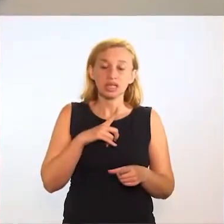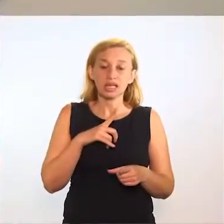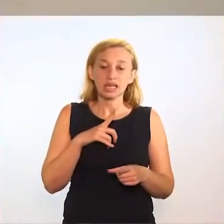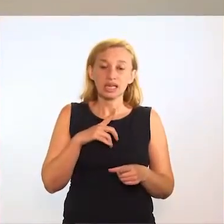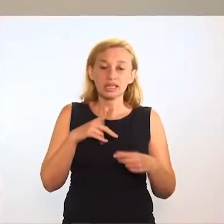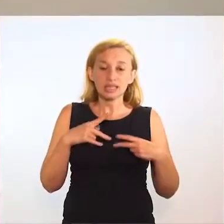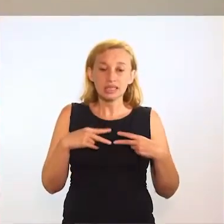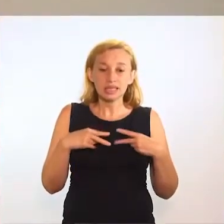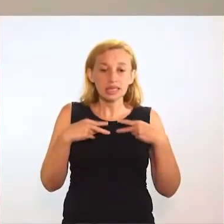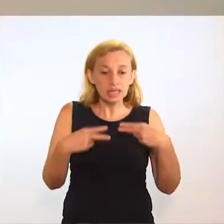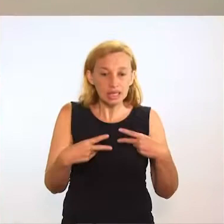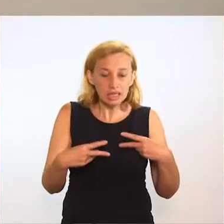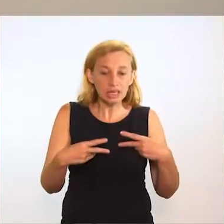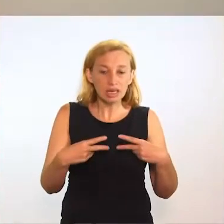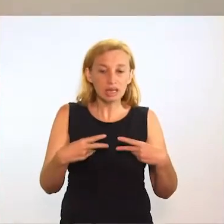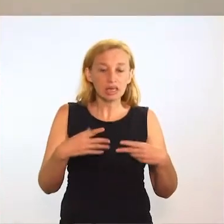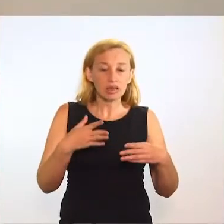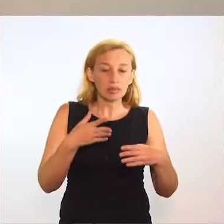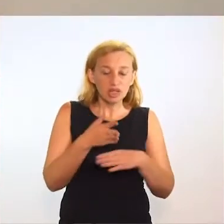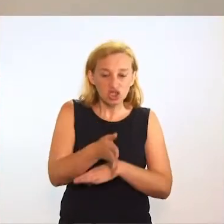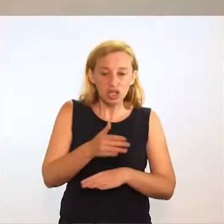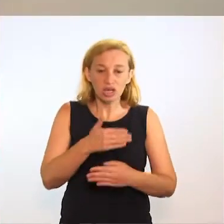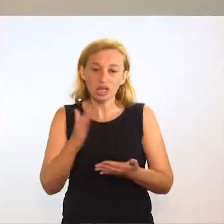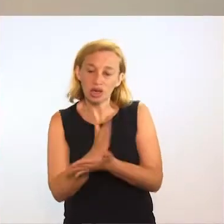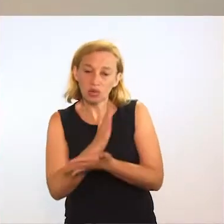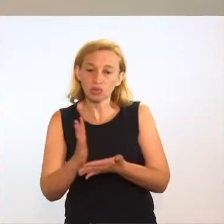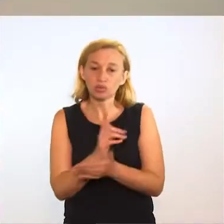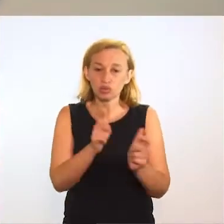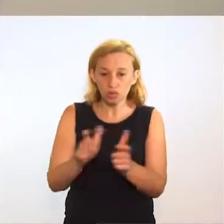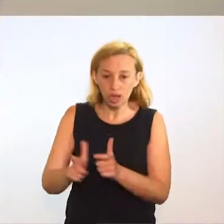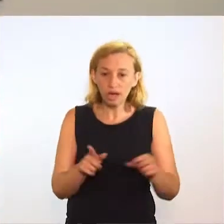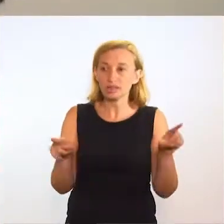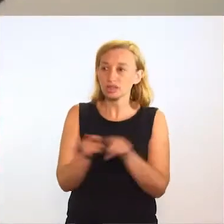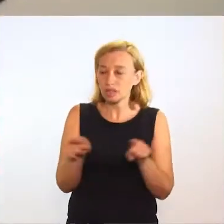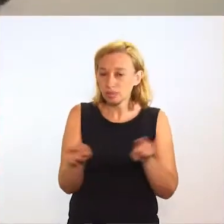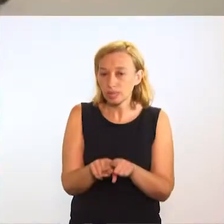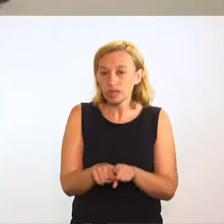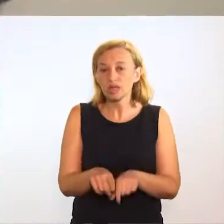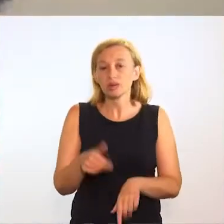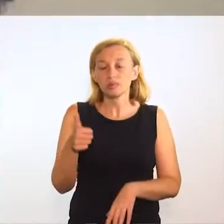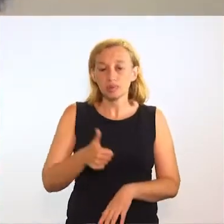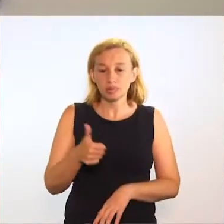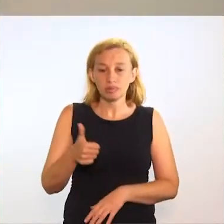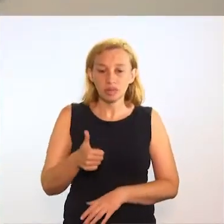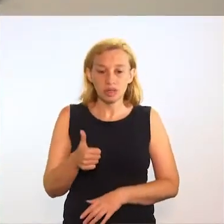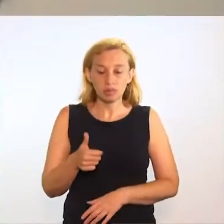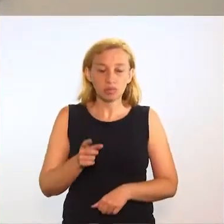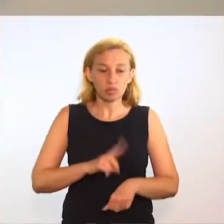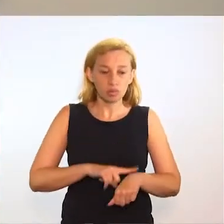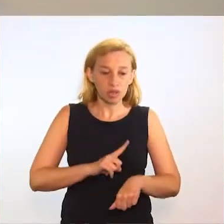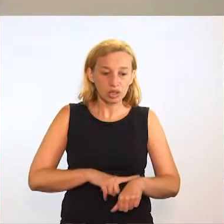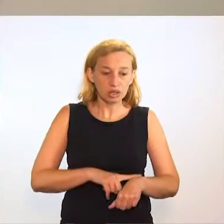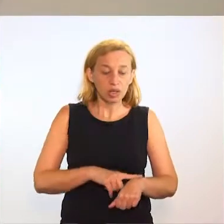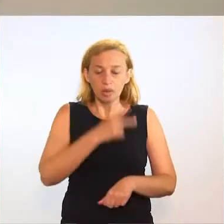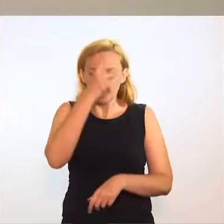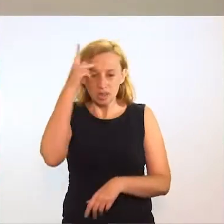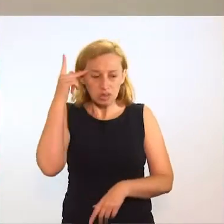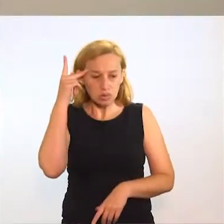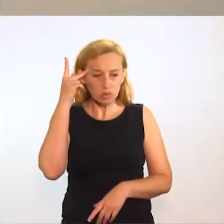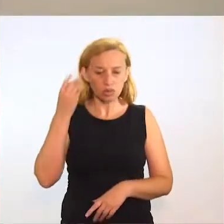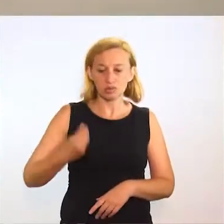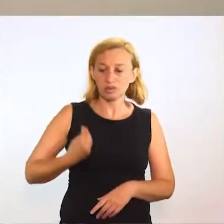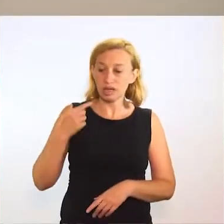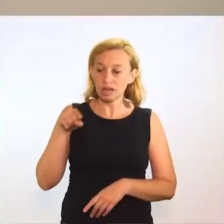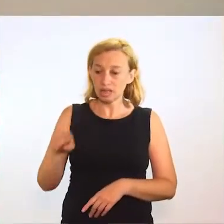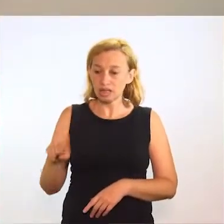tenha esse link para atingir algumas comunidades também. Então, a gente teve desde as universidades,